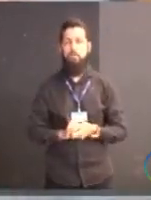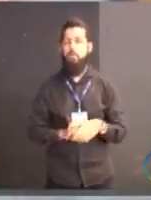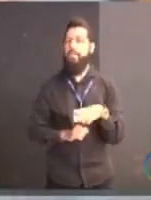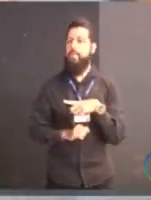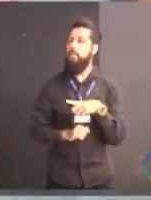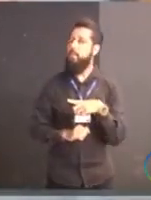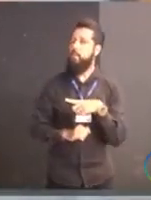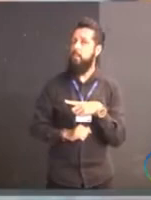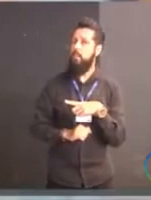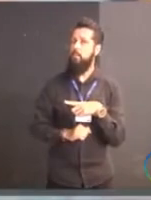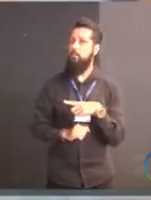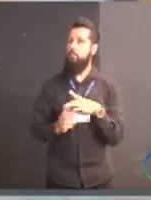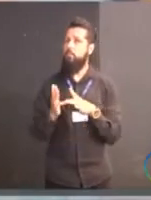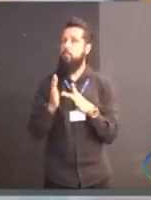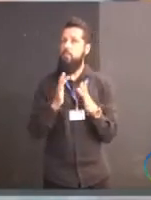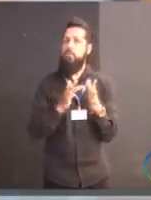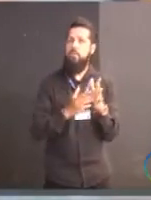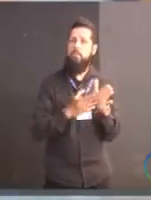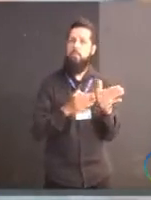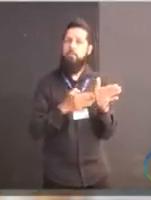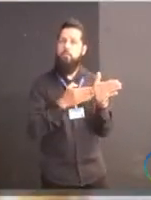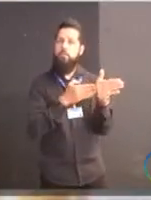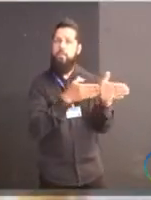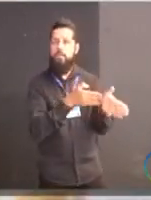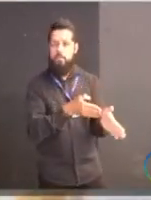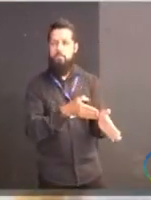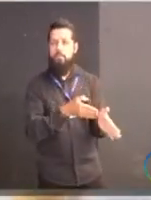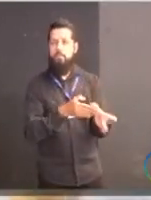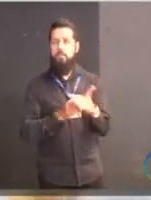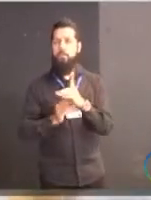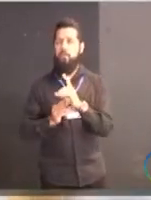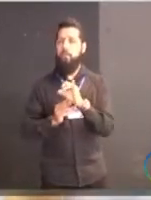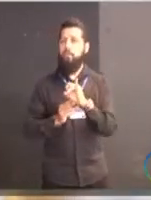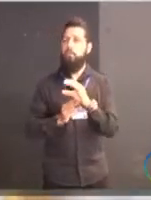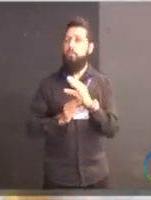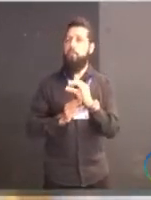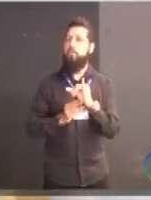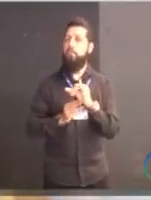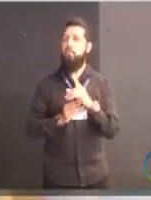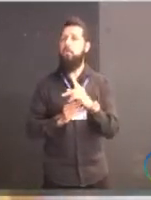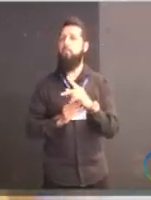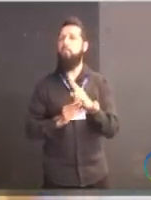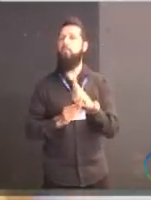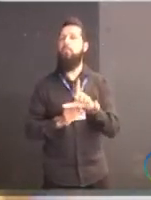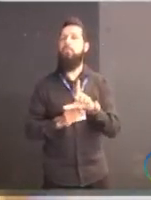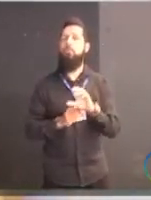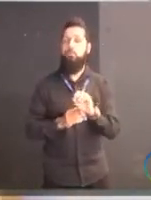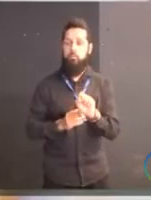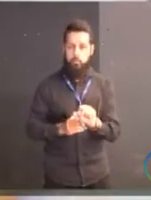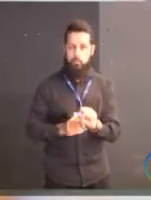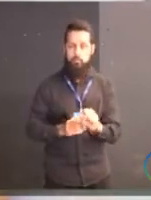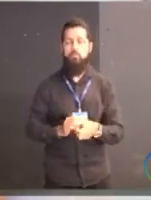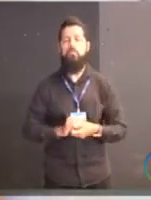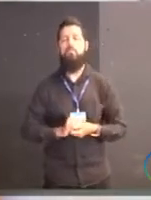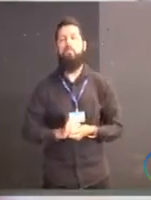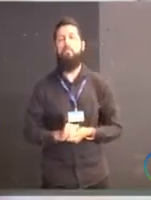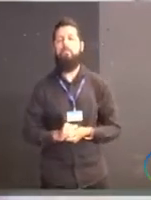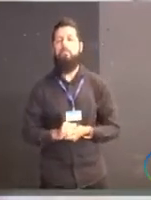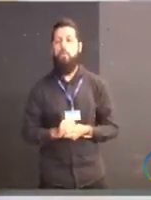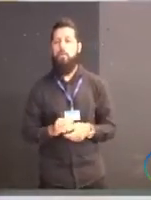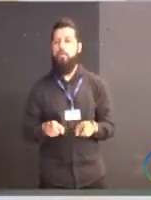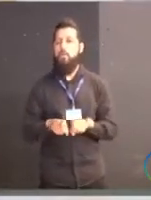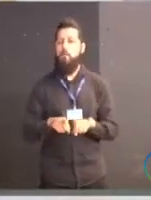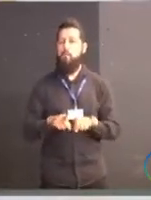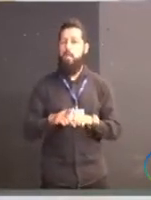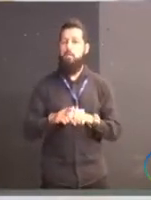Cristo com discípulos, também humanos, frágeis, portadores de deficiências